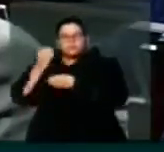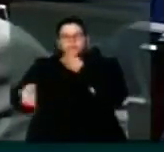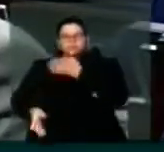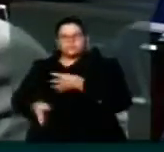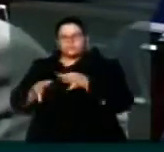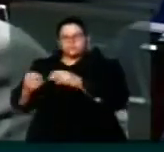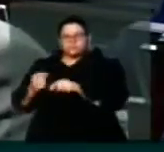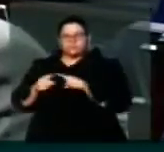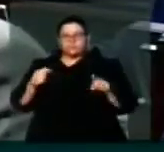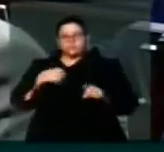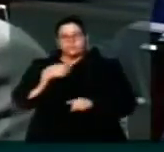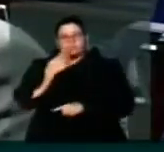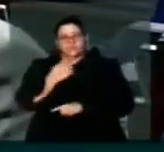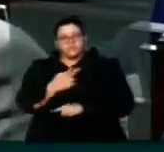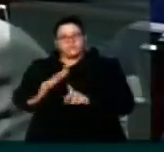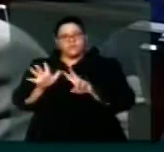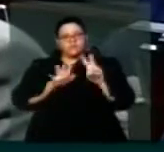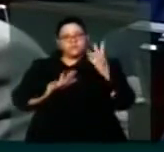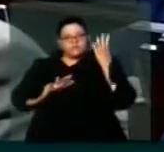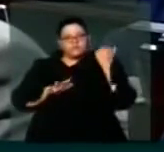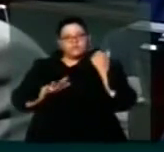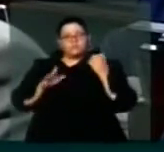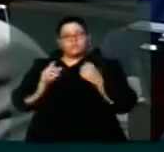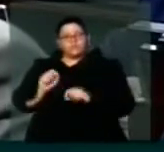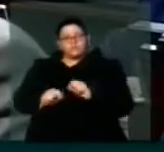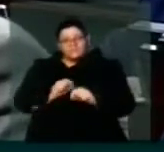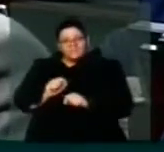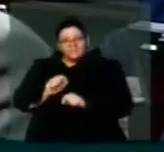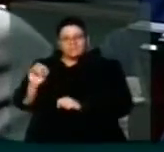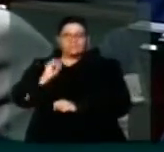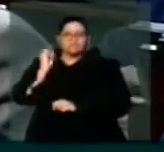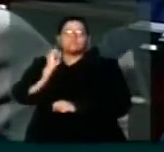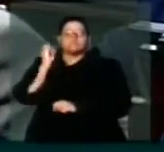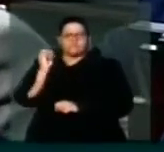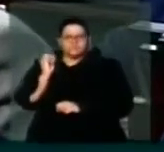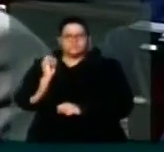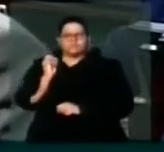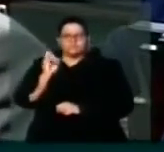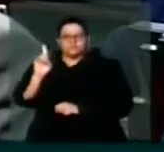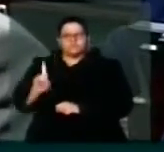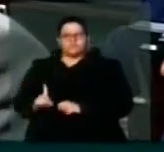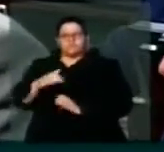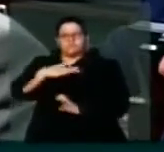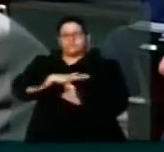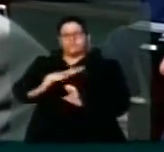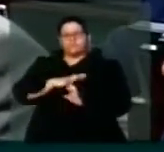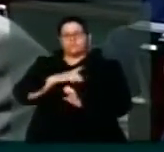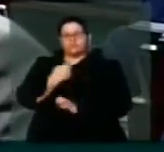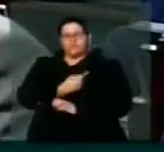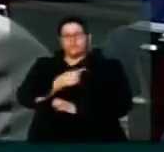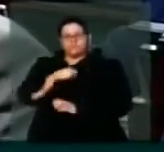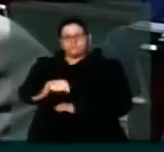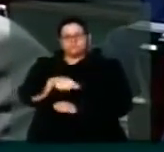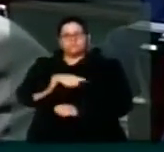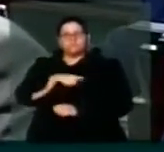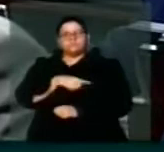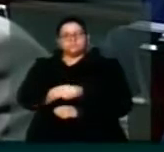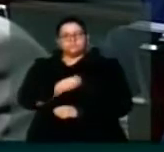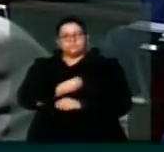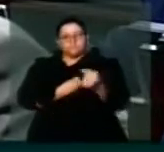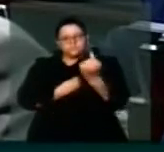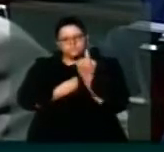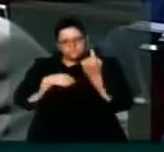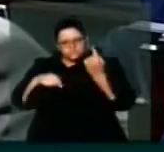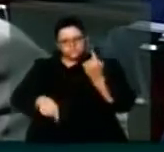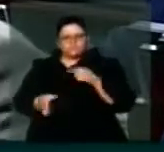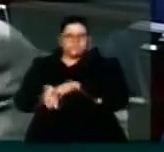era importante nós ouvirmos esses diretores para eles confirmarem aqueles depoimentos que vieram da delação do senhor Paulo Roberto,